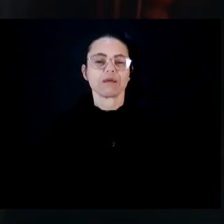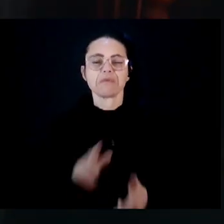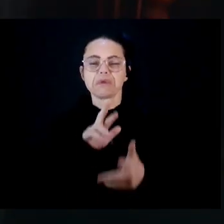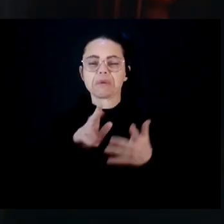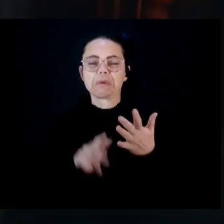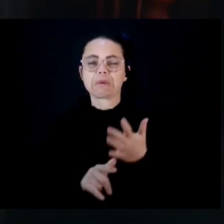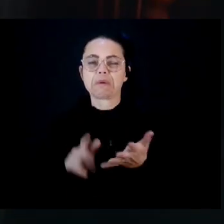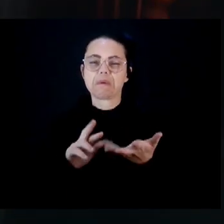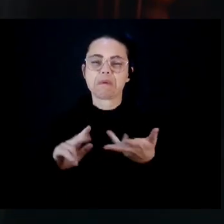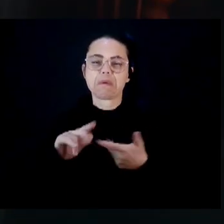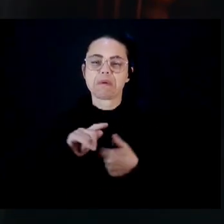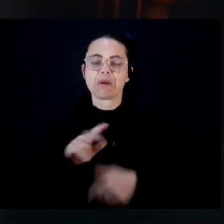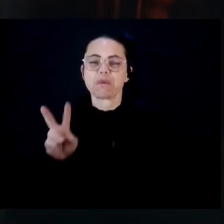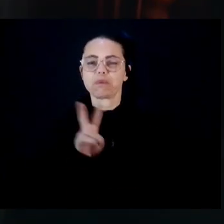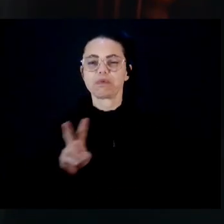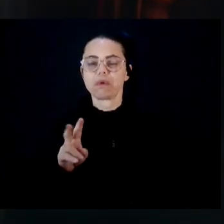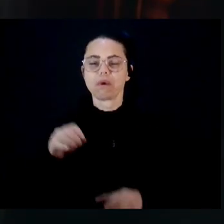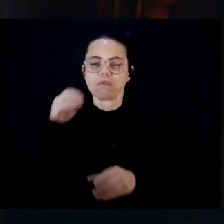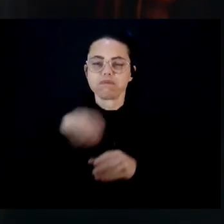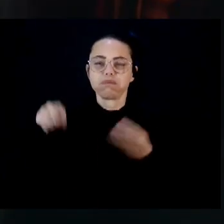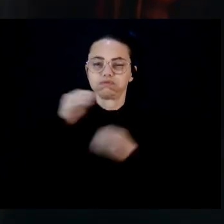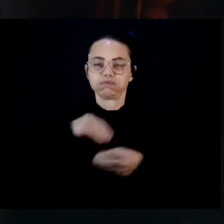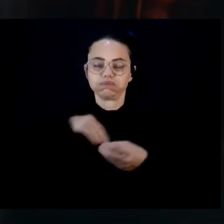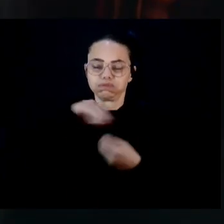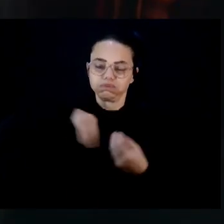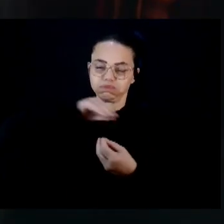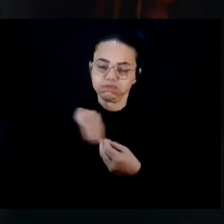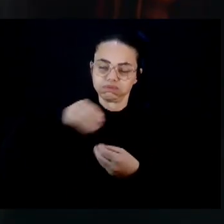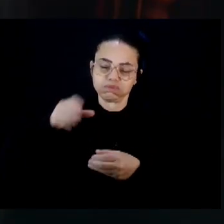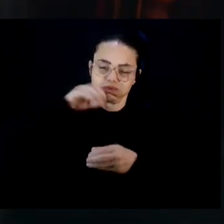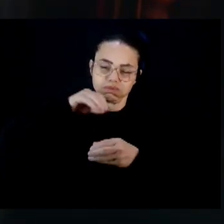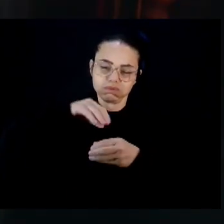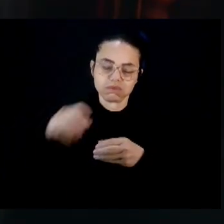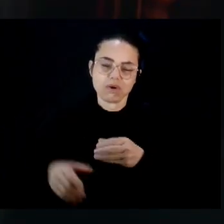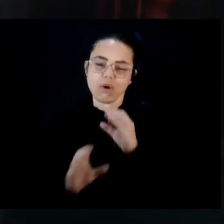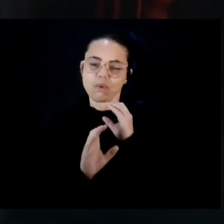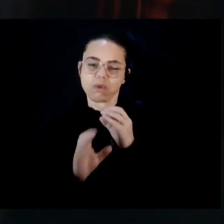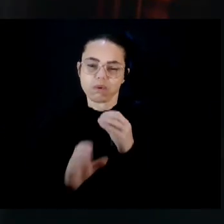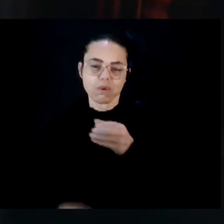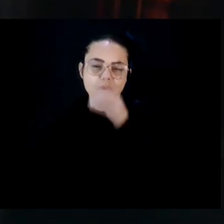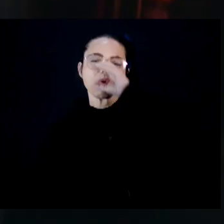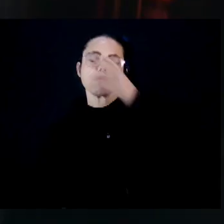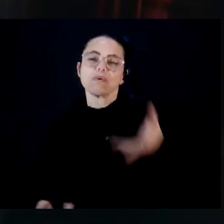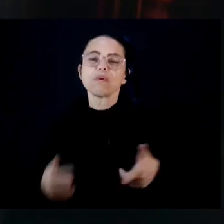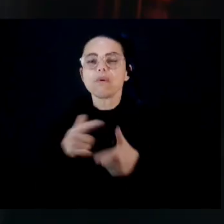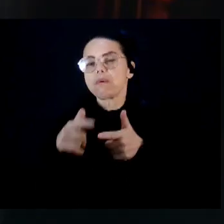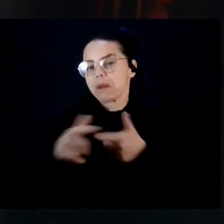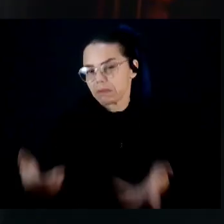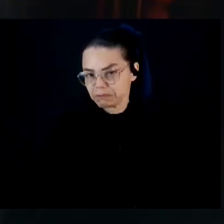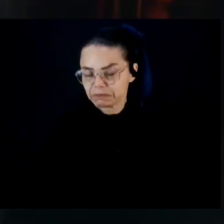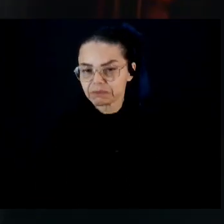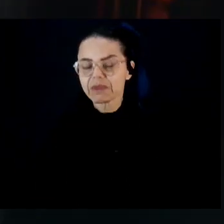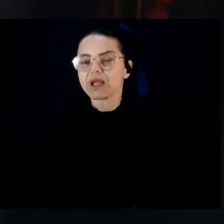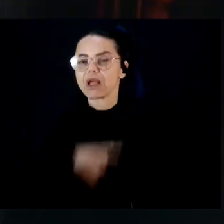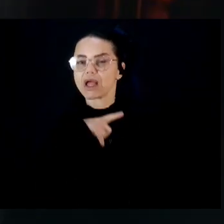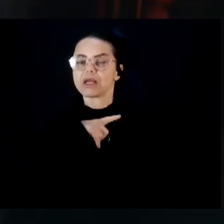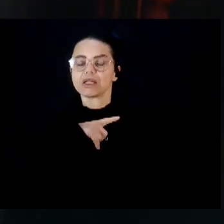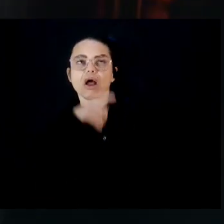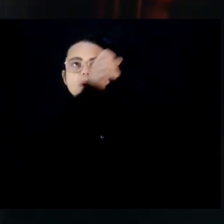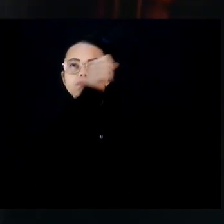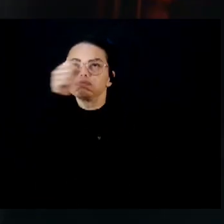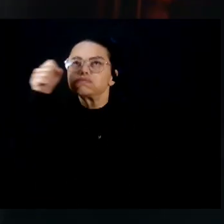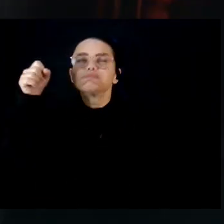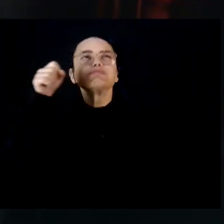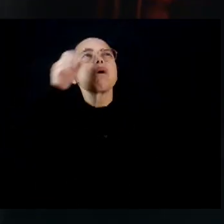nossos doutores no estúdio, daqui a pouquinho vamos apresentá-los. Enquanto isso, fala pra gente, o que você tem aí no seu armário? Me conta. Você tem o quê?